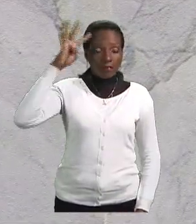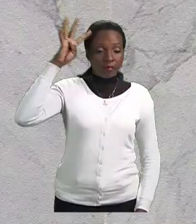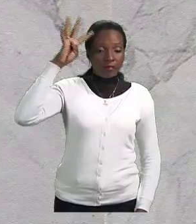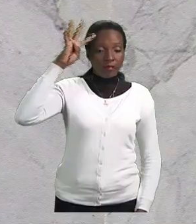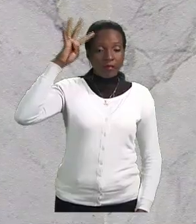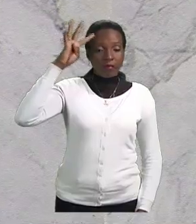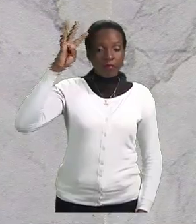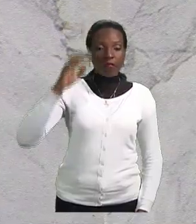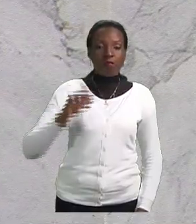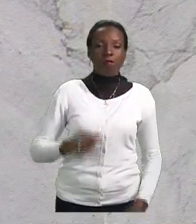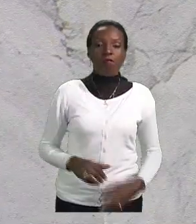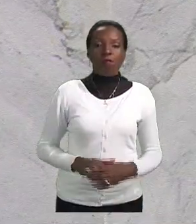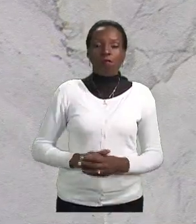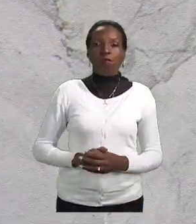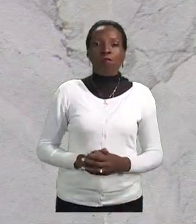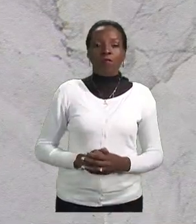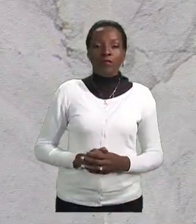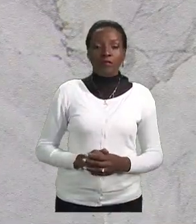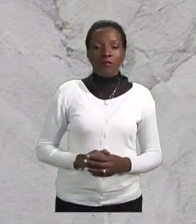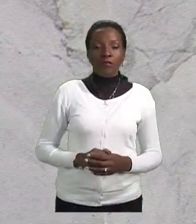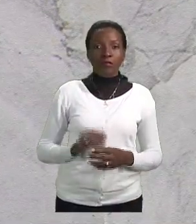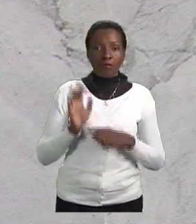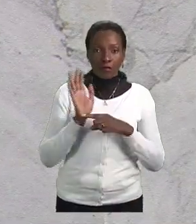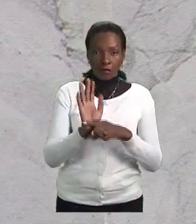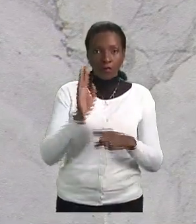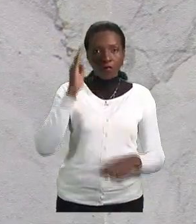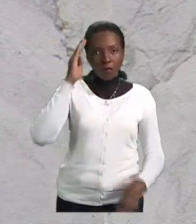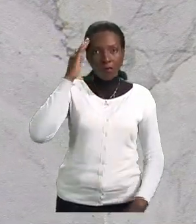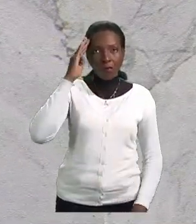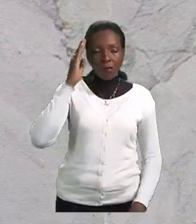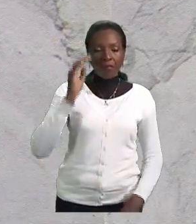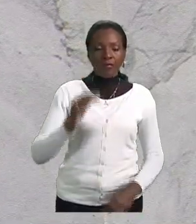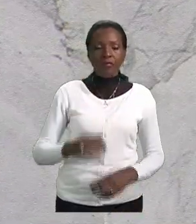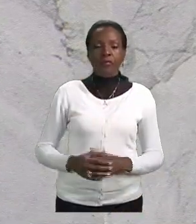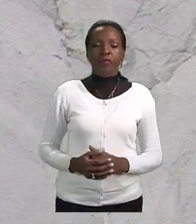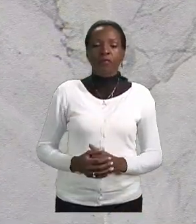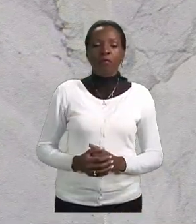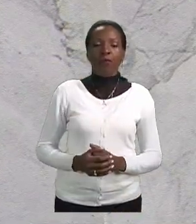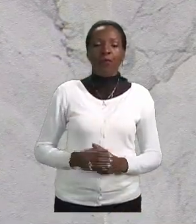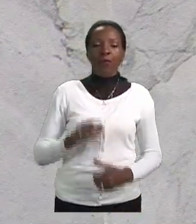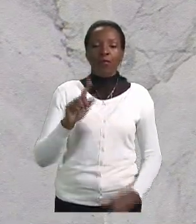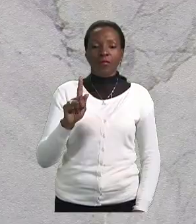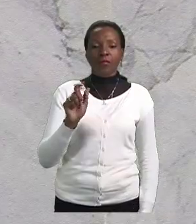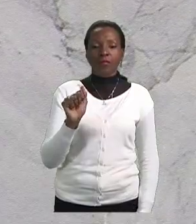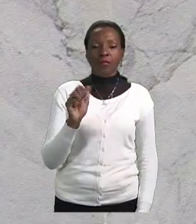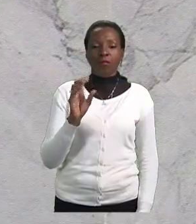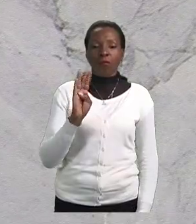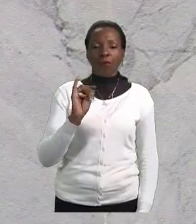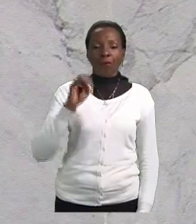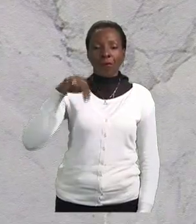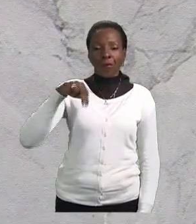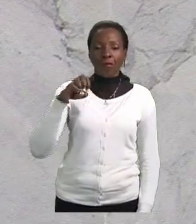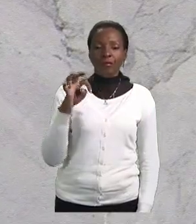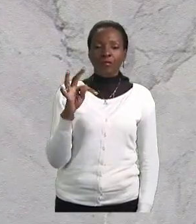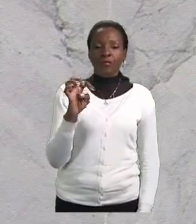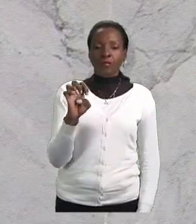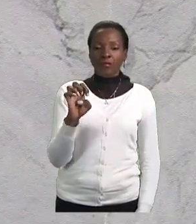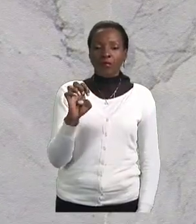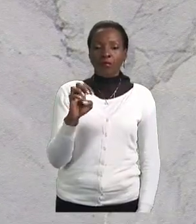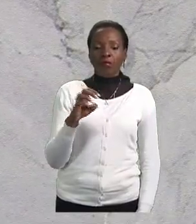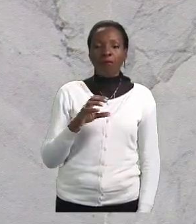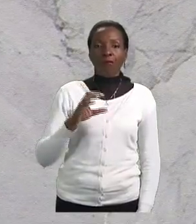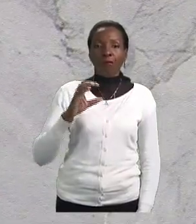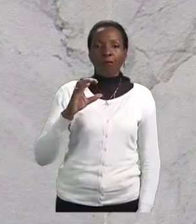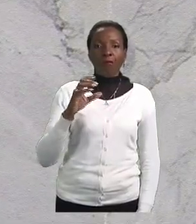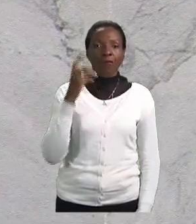passada 30 de maio só para se ter uma idéia na num dos gabinetes da deputada a deputada exatamente da deputada cláudia